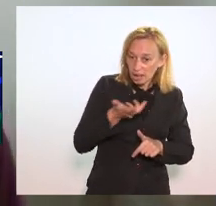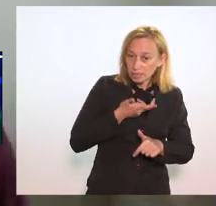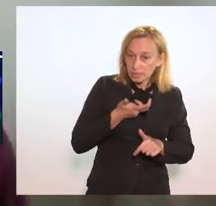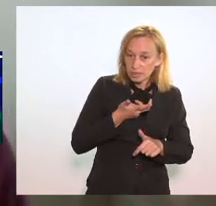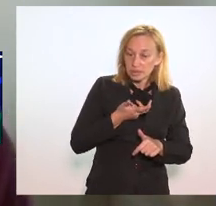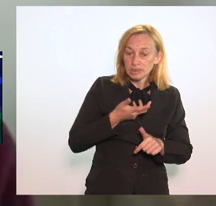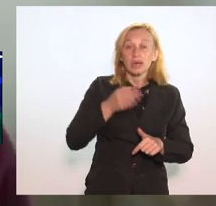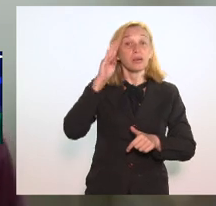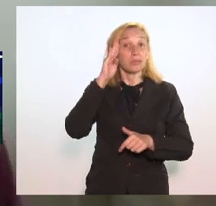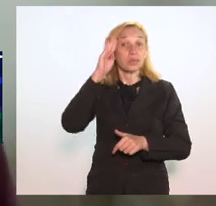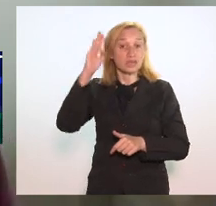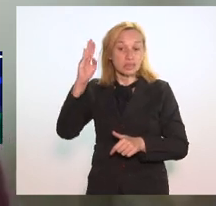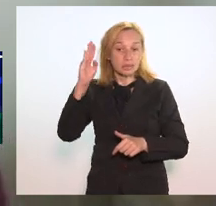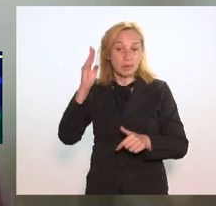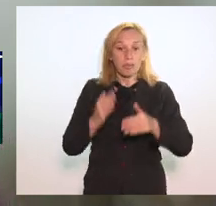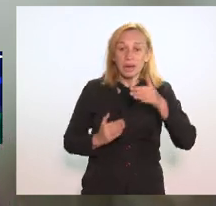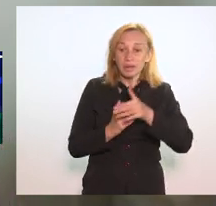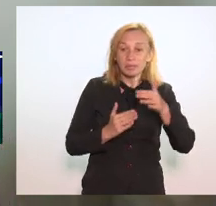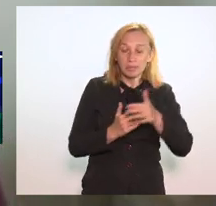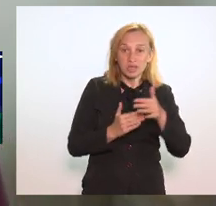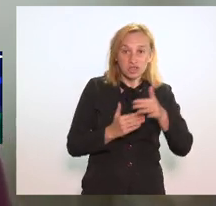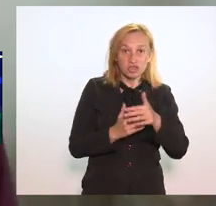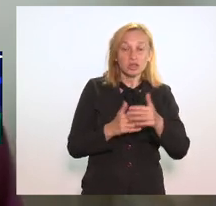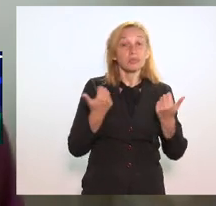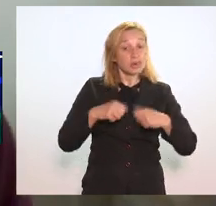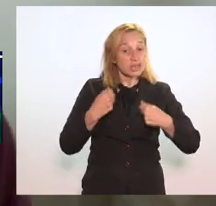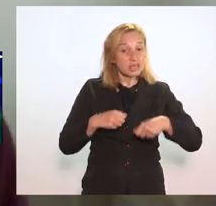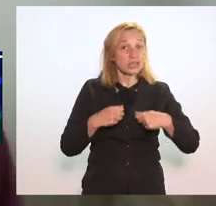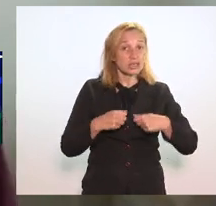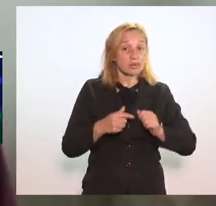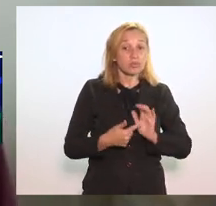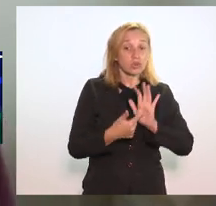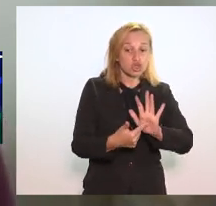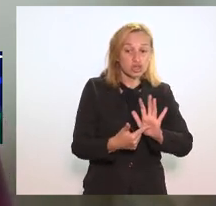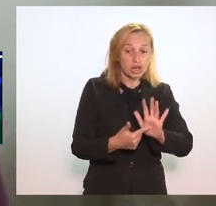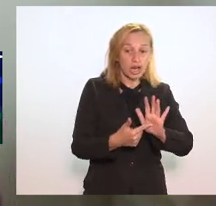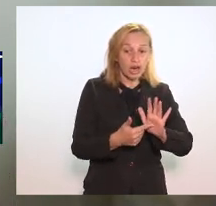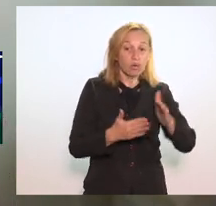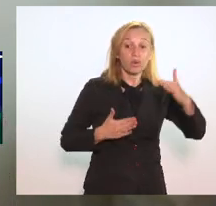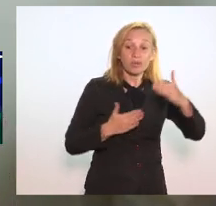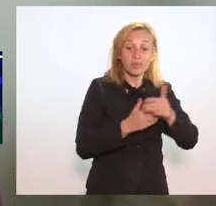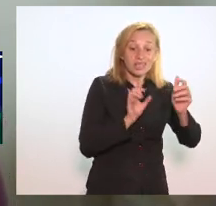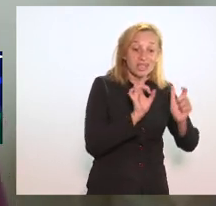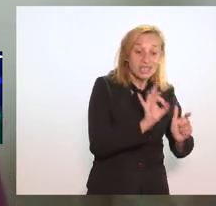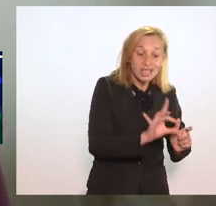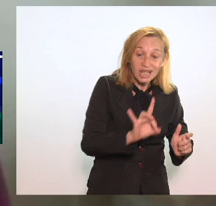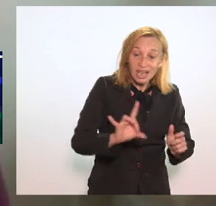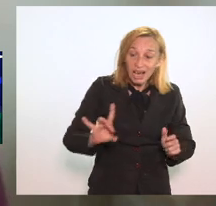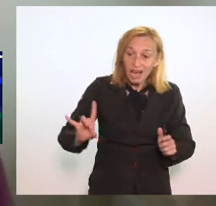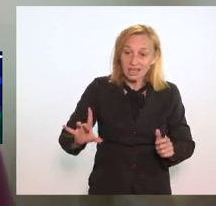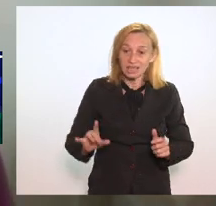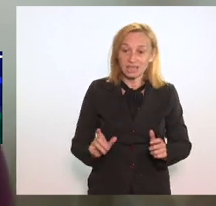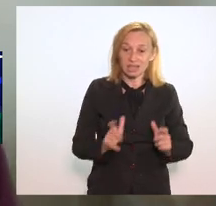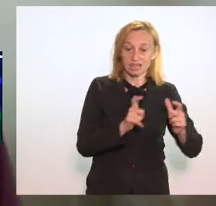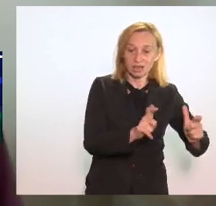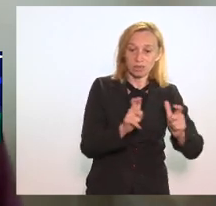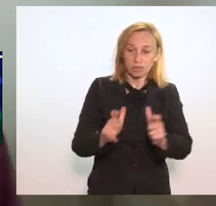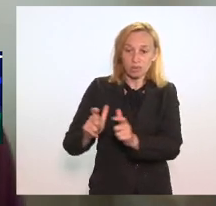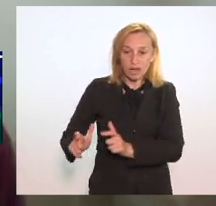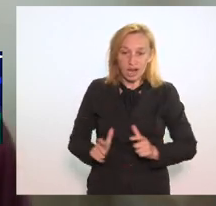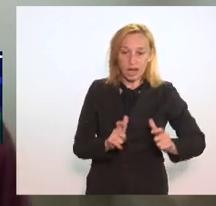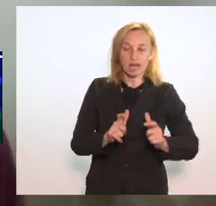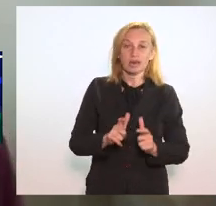excepcional é para ter medidas respectivas é que a gente preserve o nosso bem